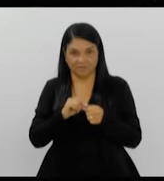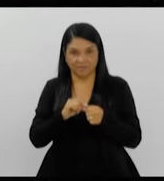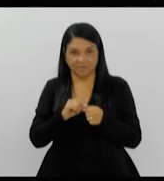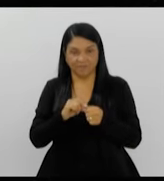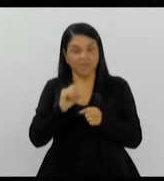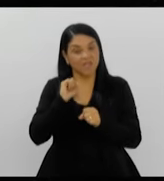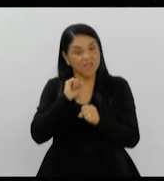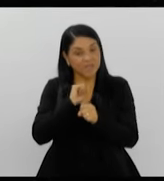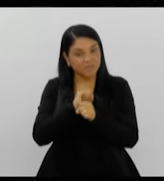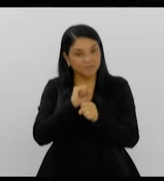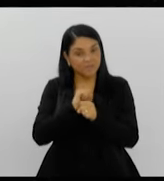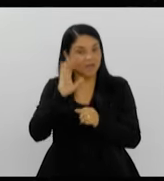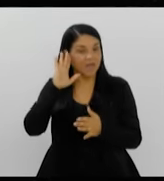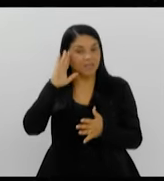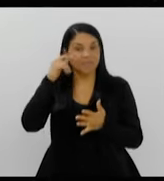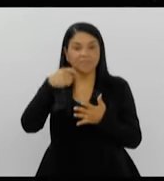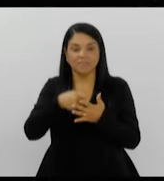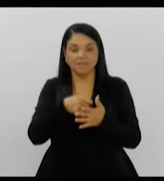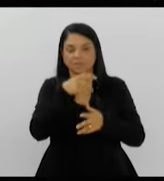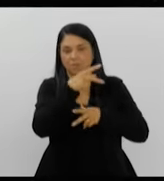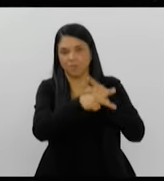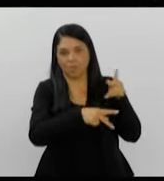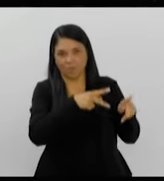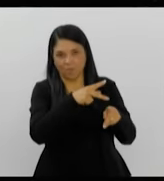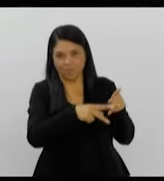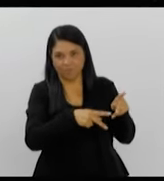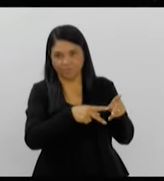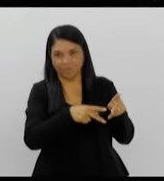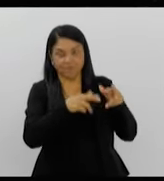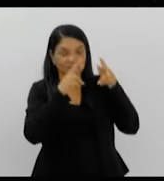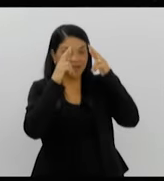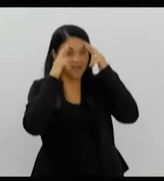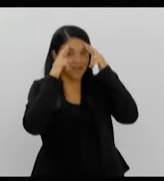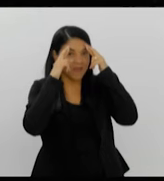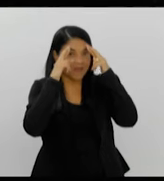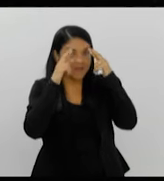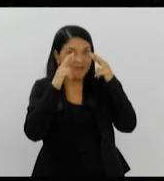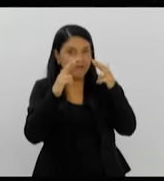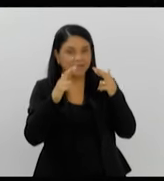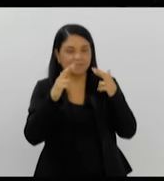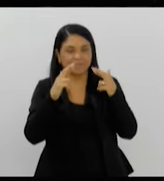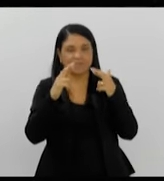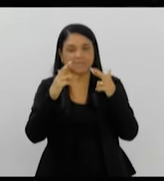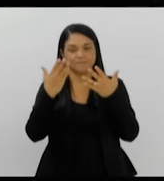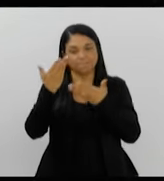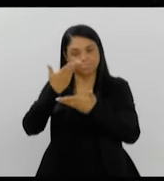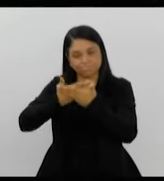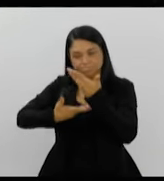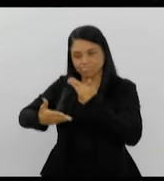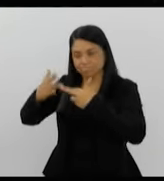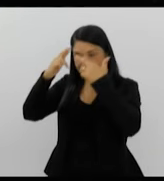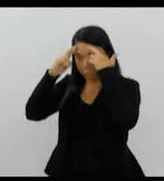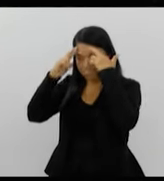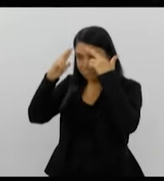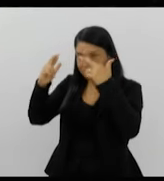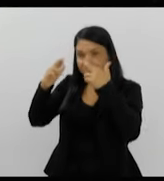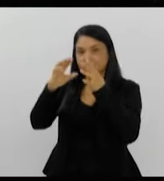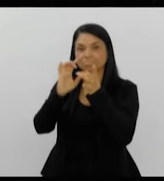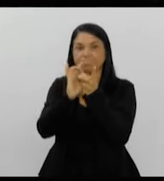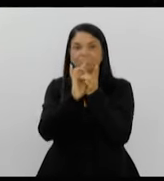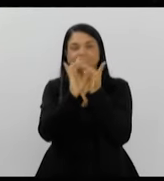aguardar a decisão Popular se respeitando respeitando a